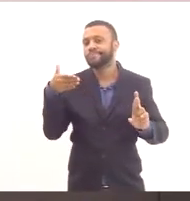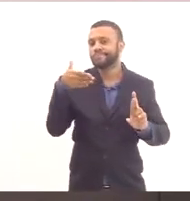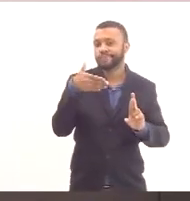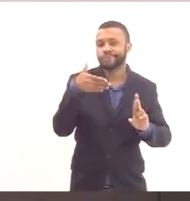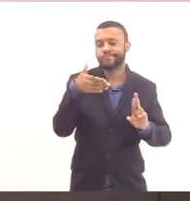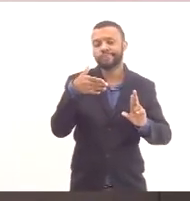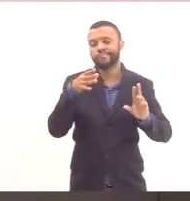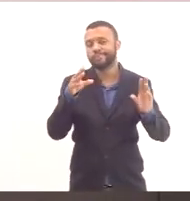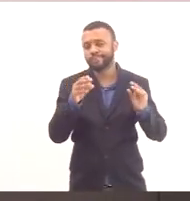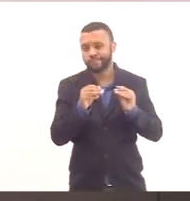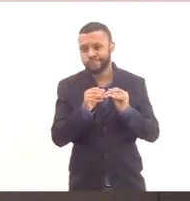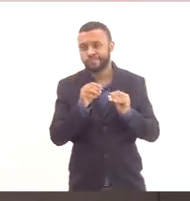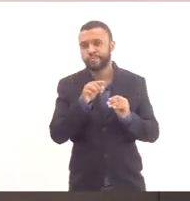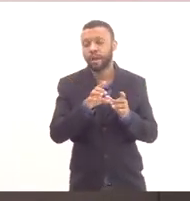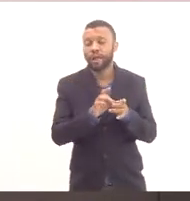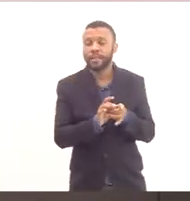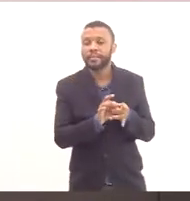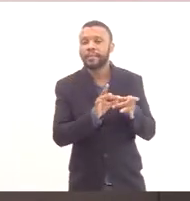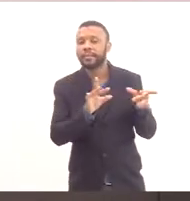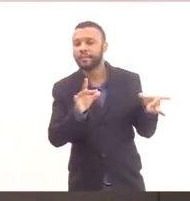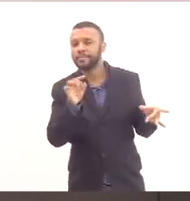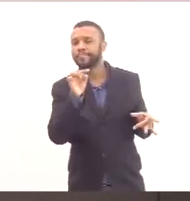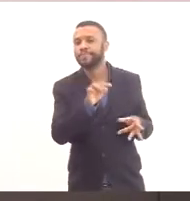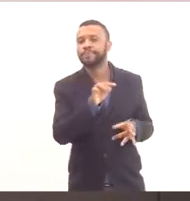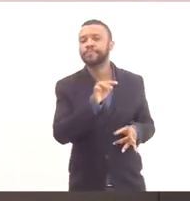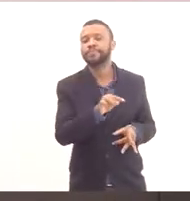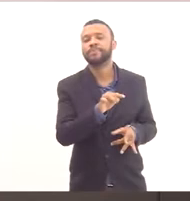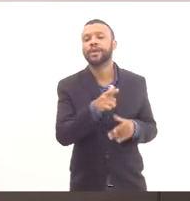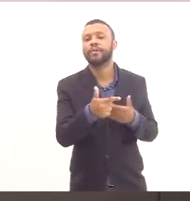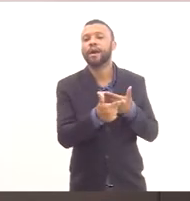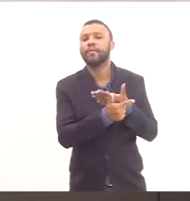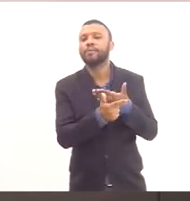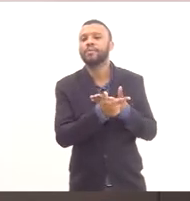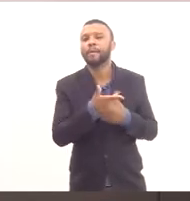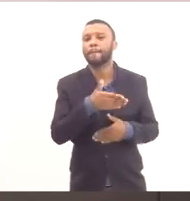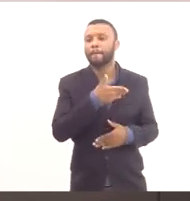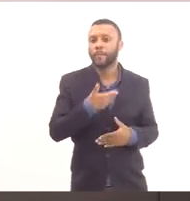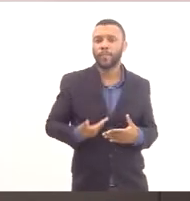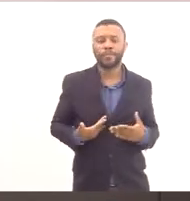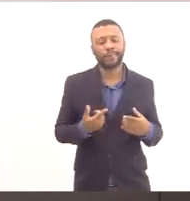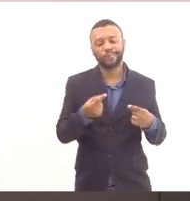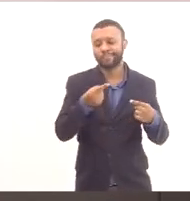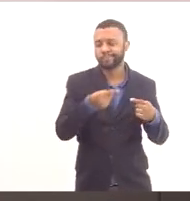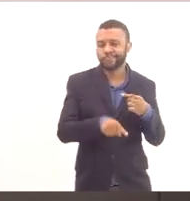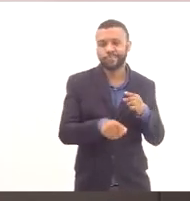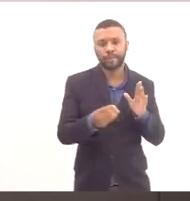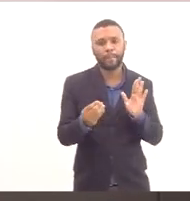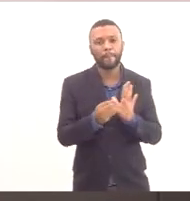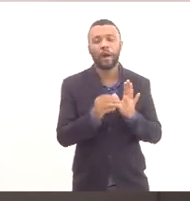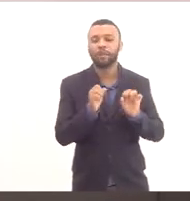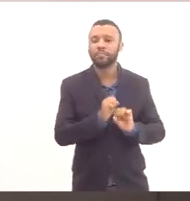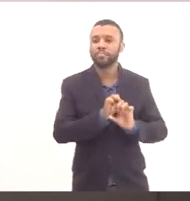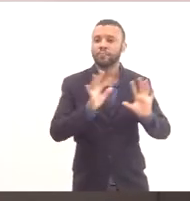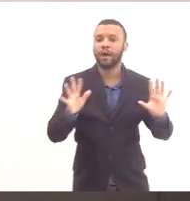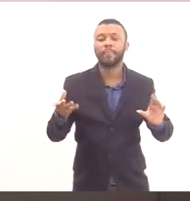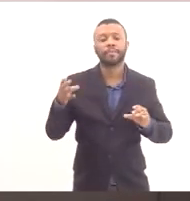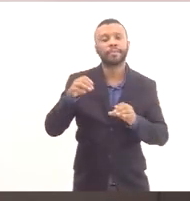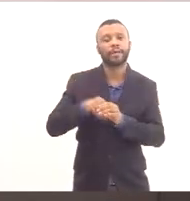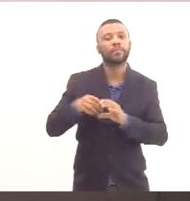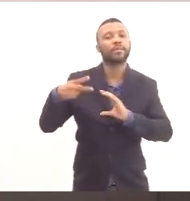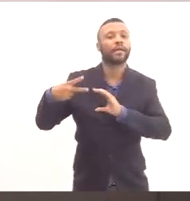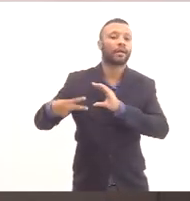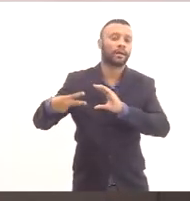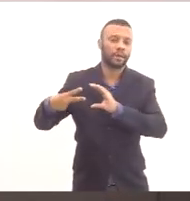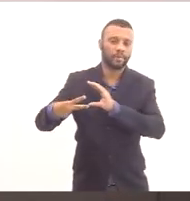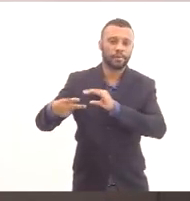deliberada do prefeito para uma função pública que não está definida pela câmara municipal que